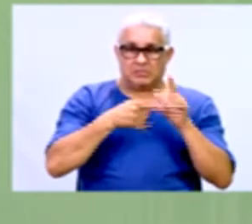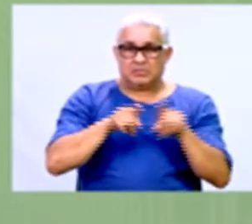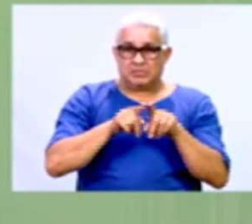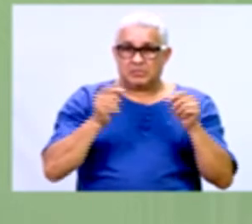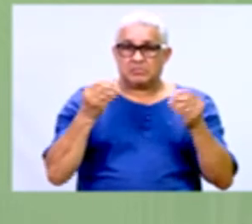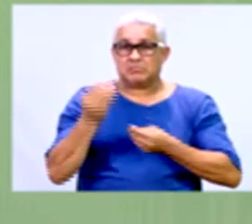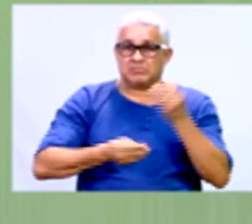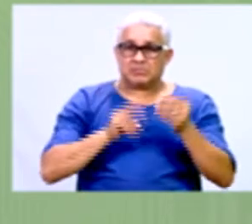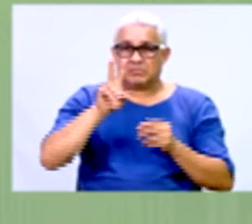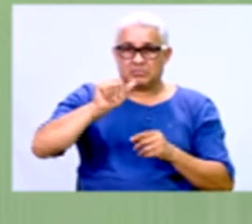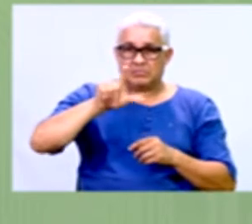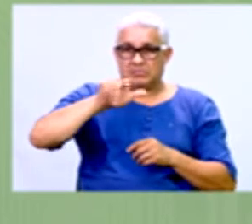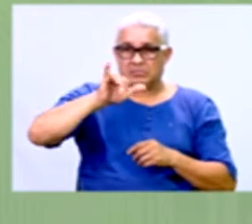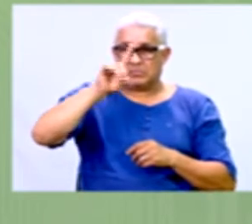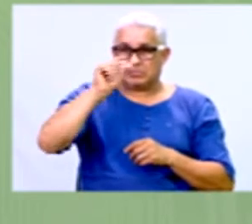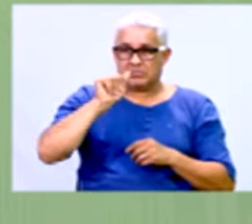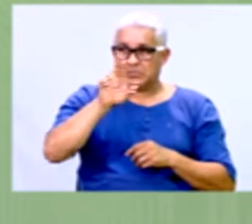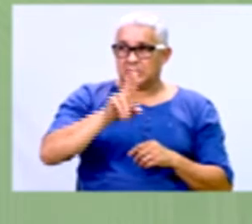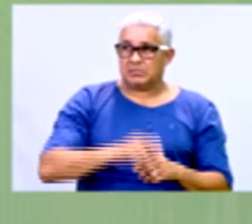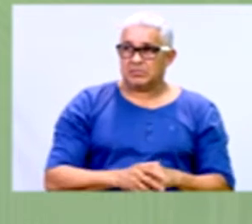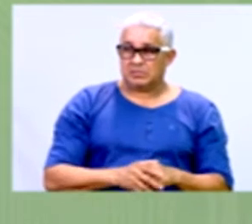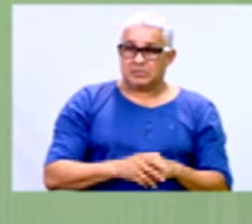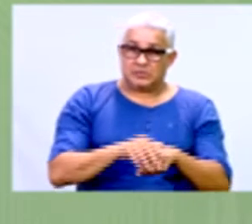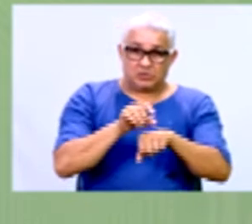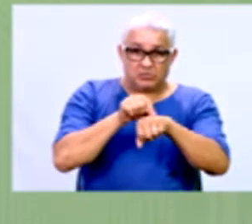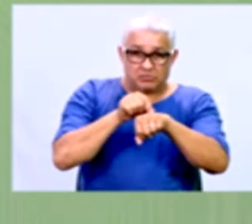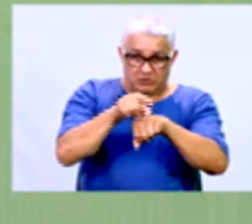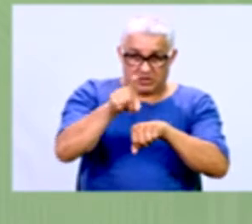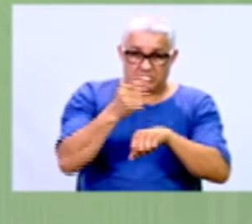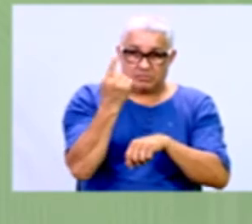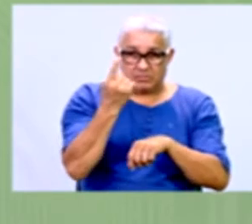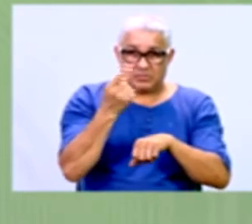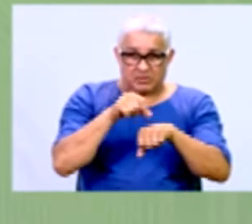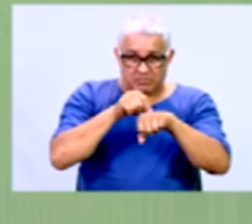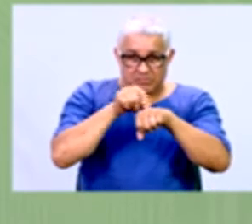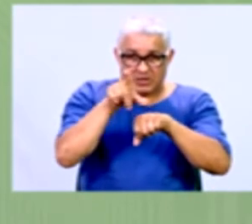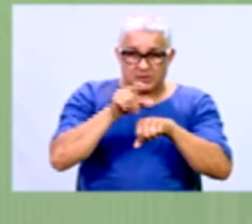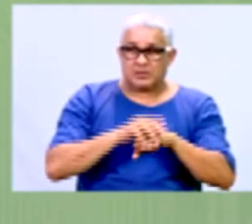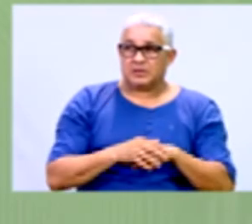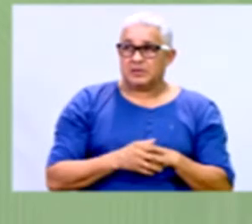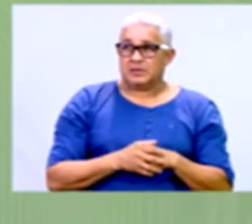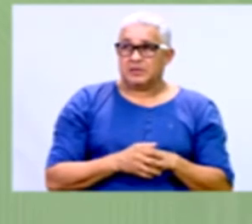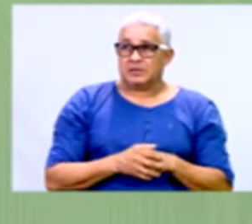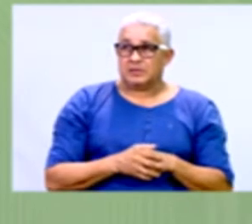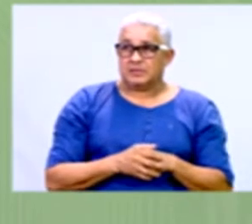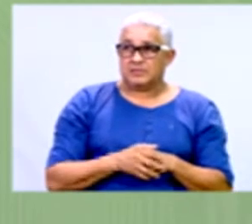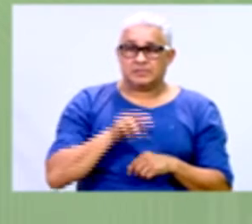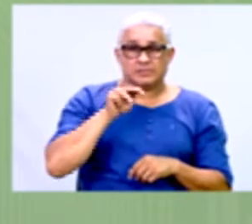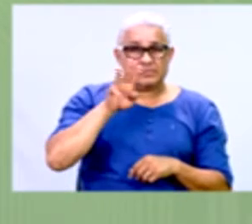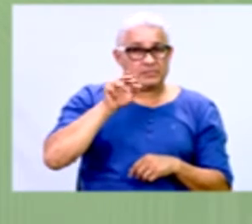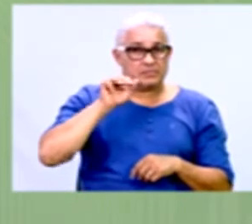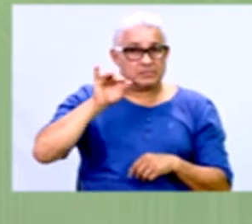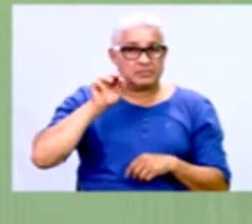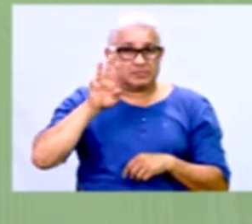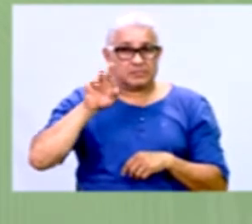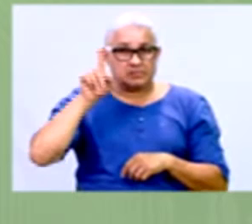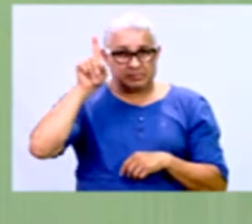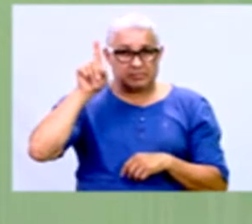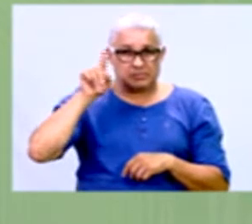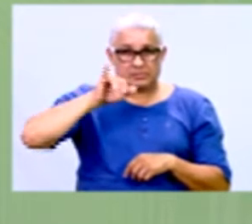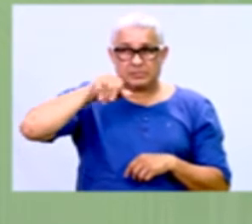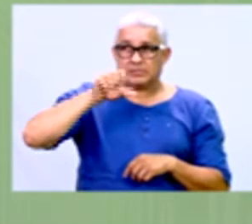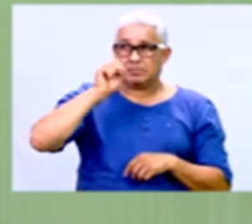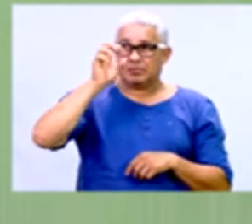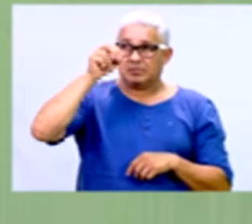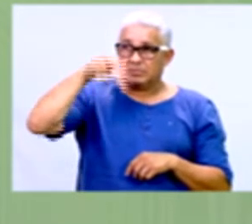validado. Uma sugestão que eu trago para vocês aqui é o site JSONLint, certo?